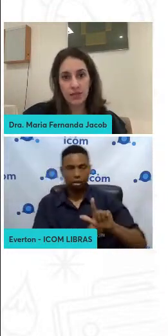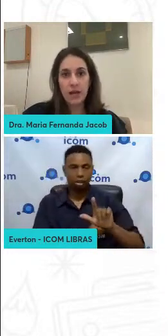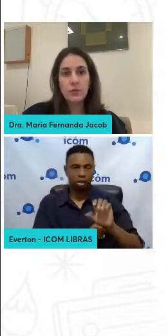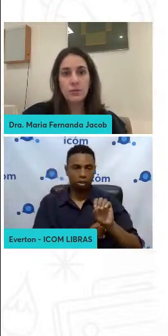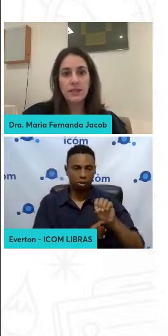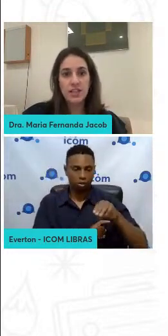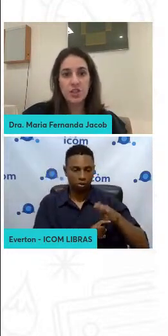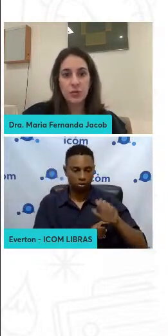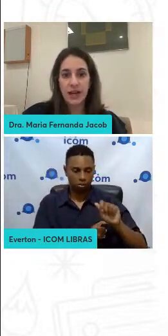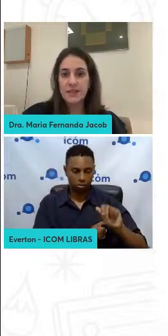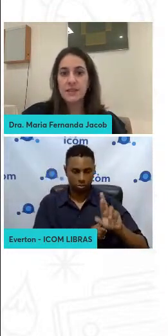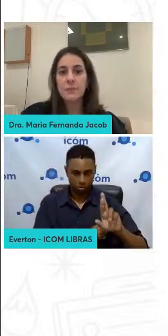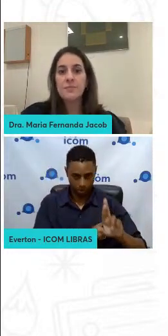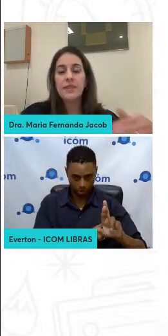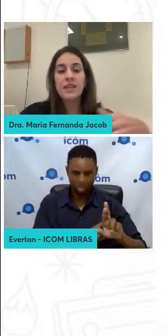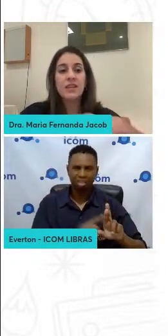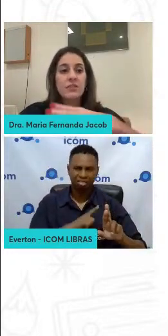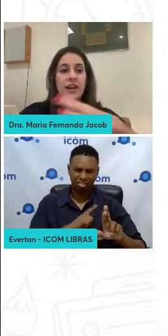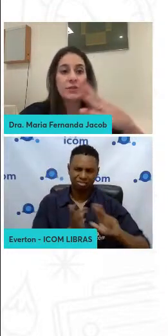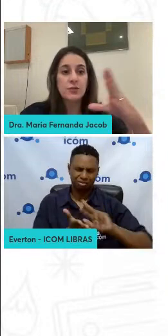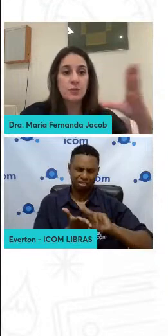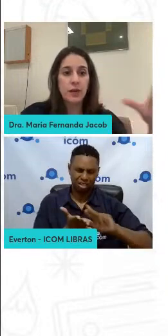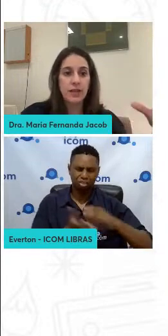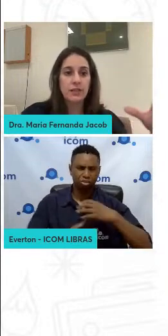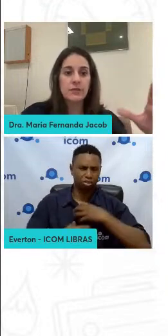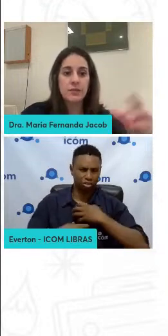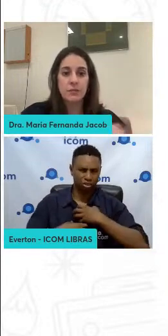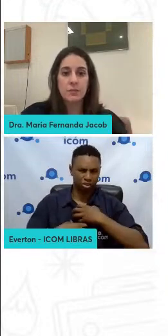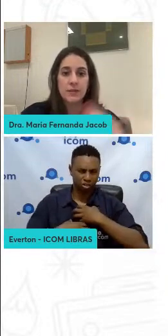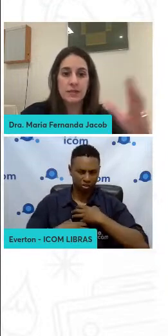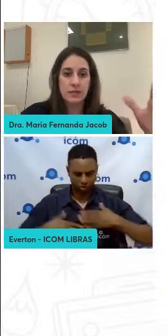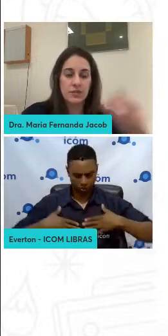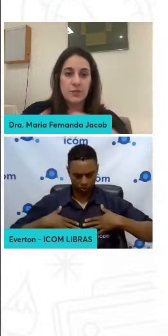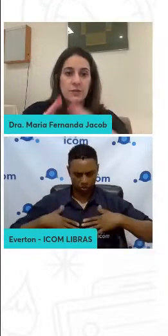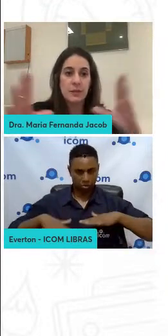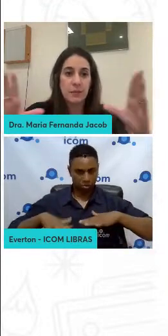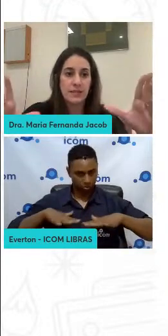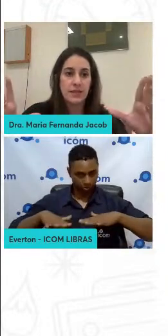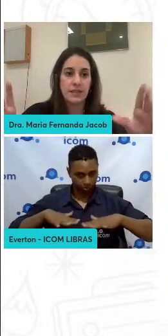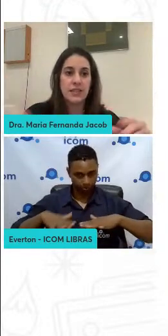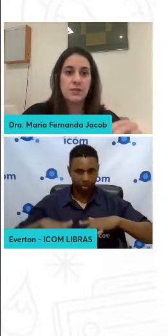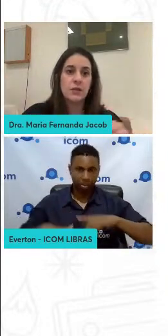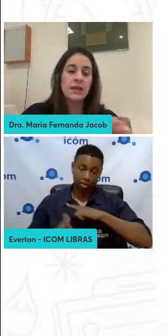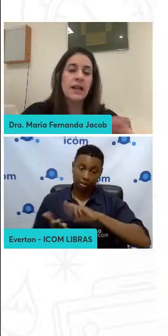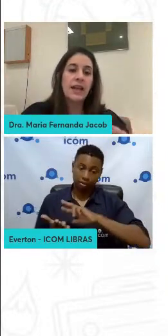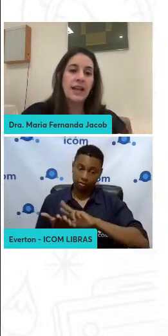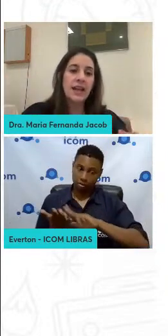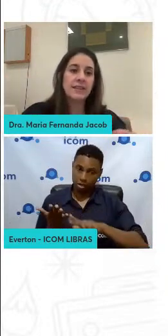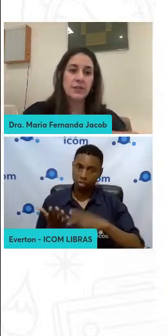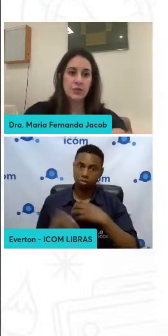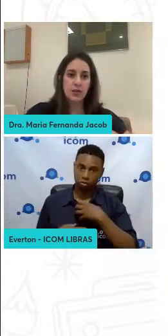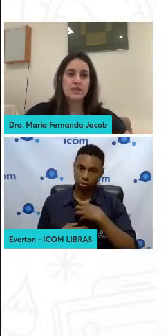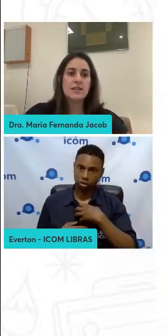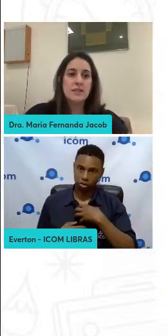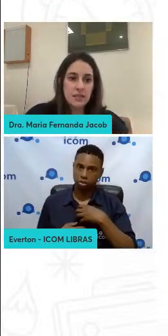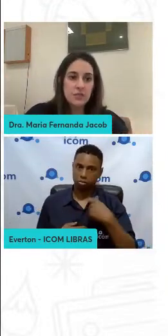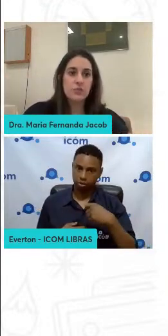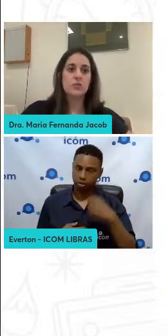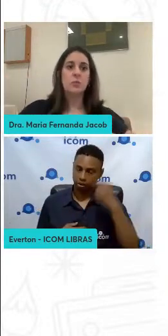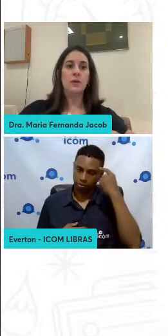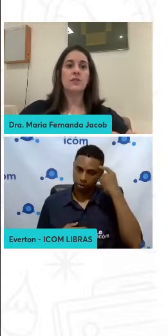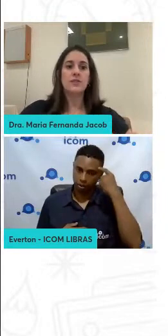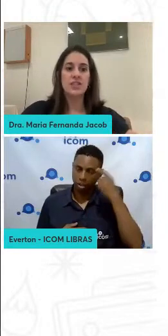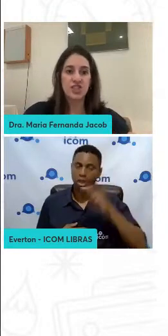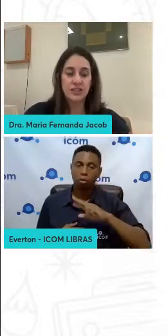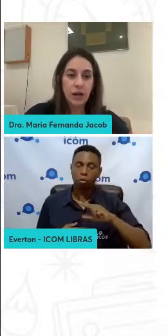para trabalhar a mobilidade torácica, e em vários planos também a gente precisa pensar nisso, não só